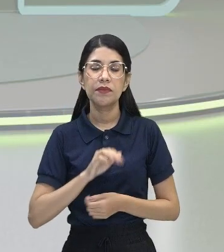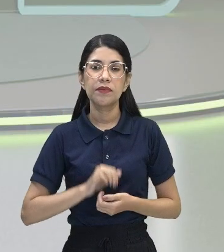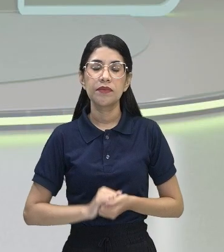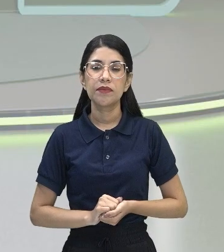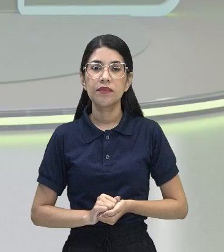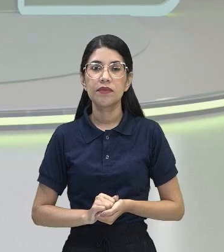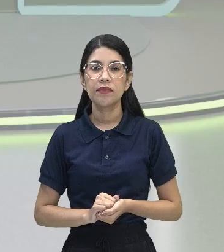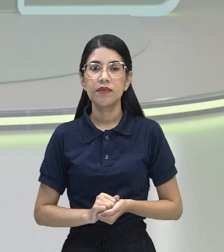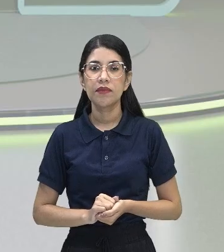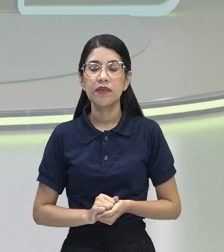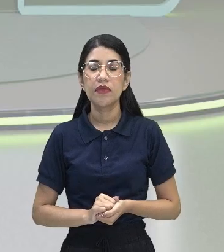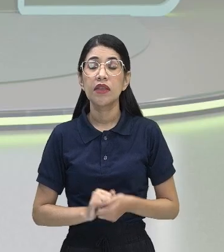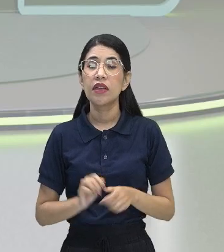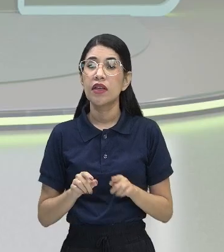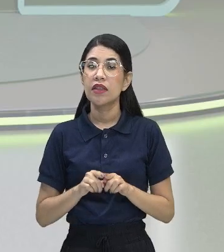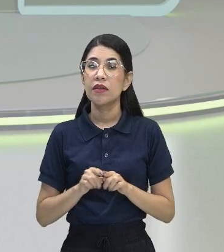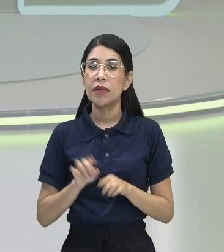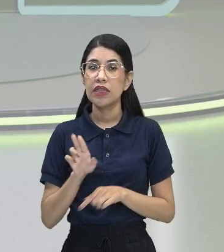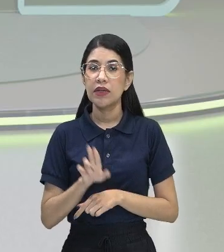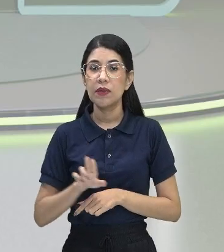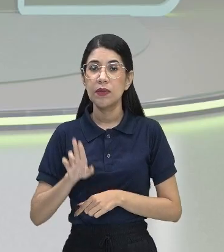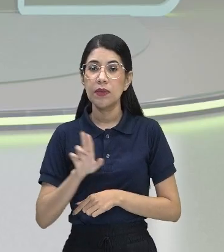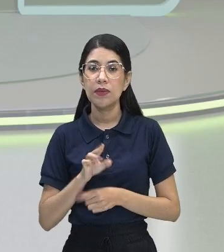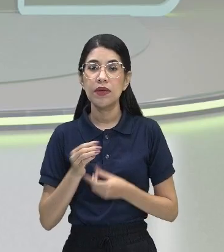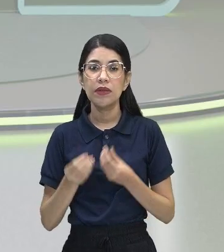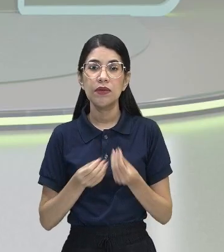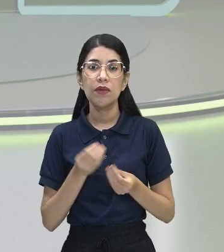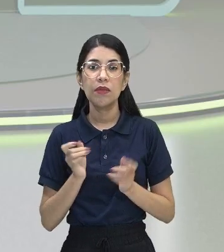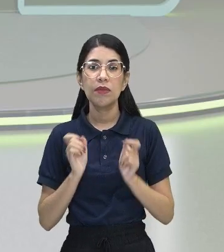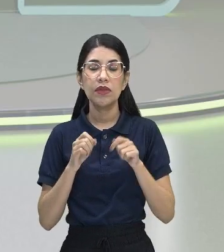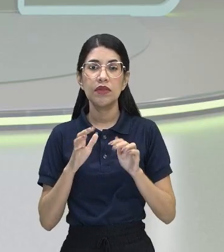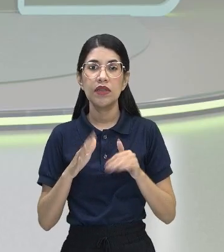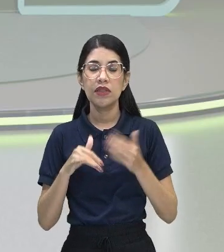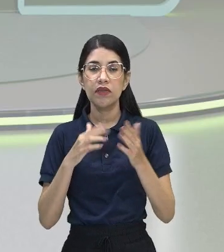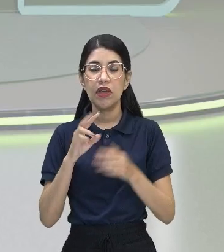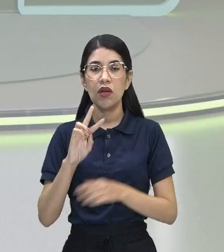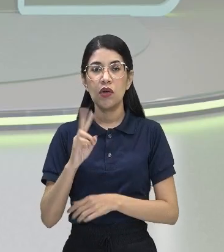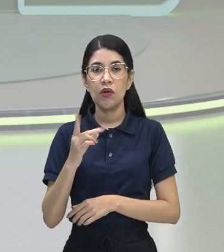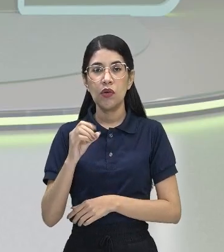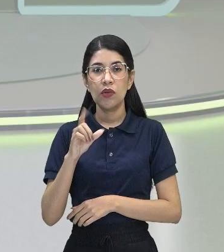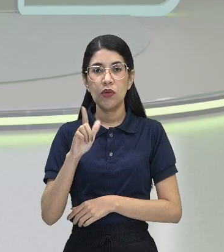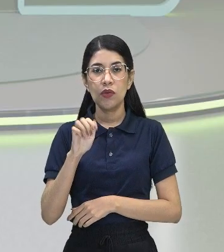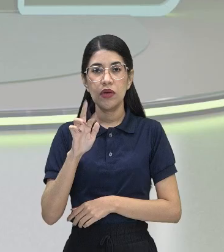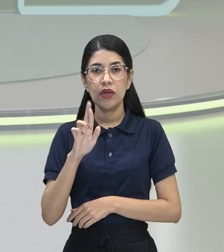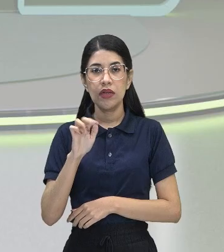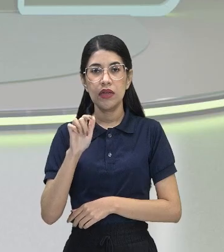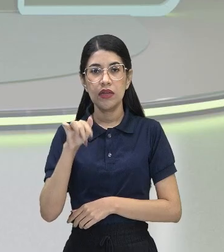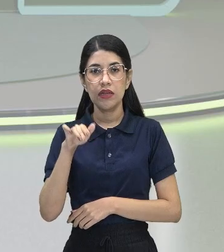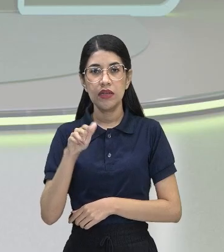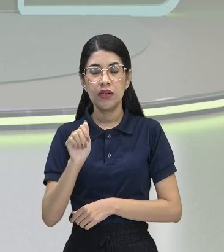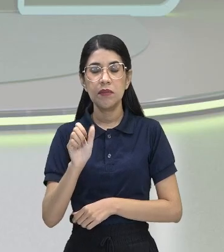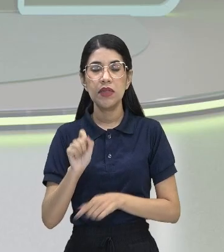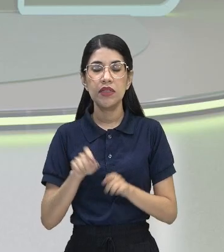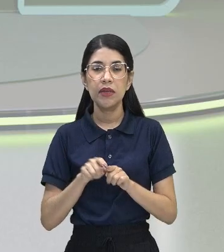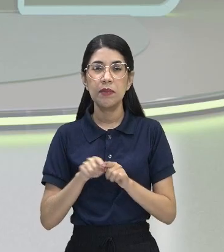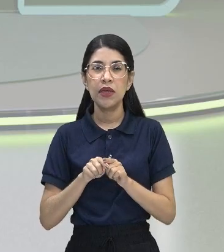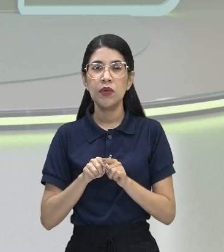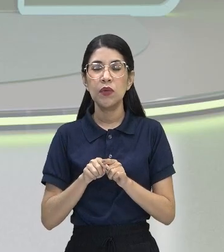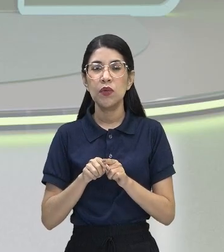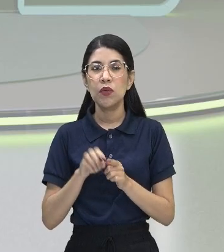A difração é empregada no desenvolvimento de hologramas, sensores de câmeras digitais,